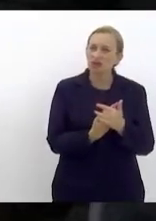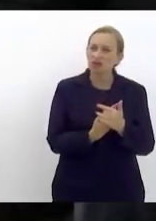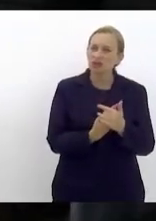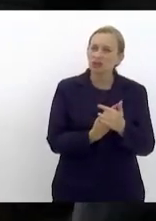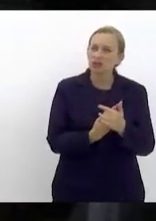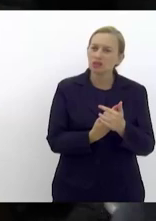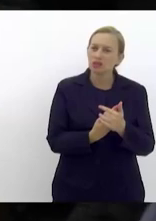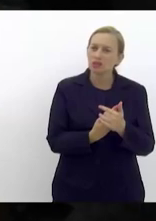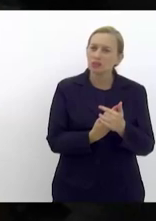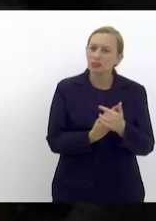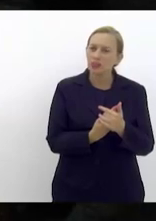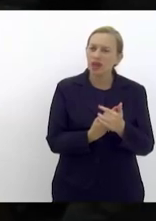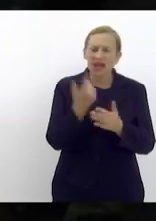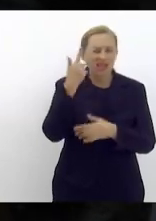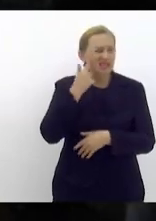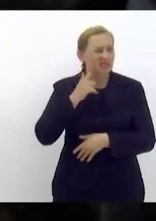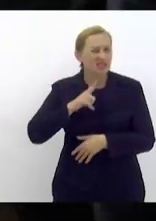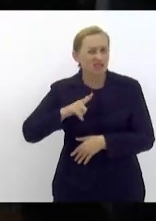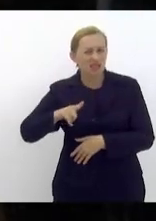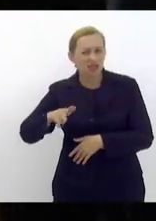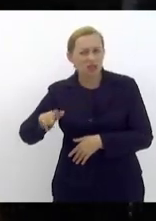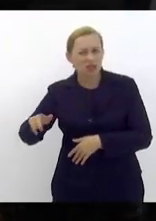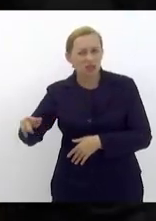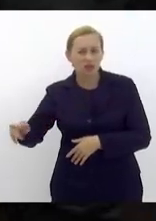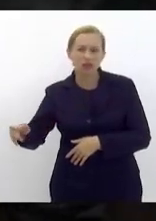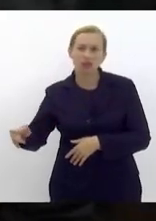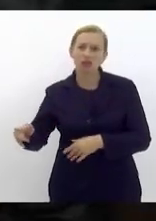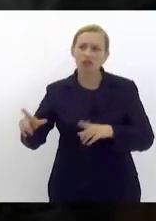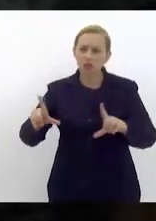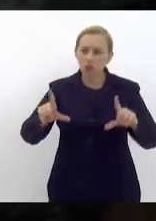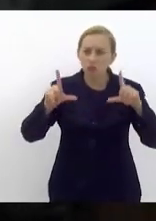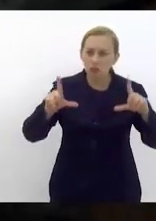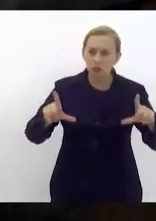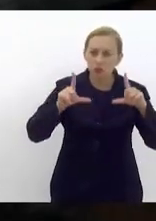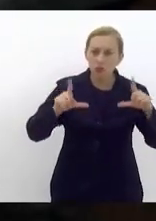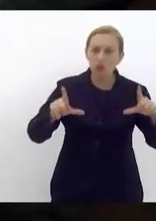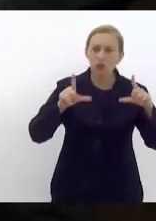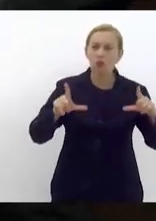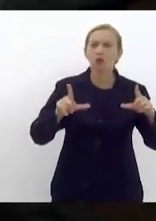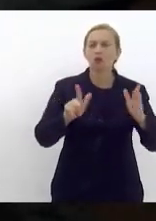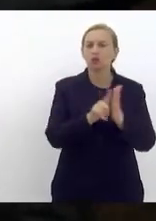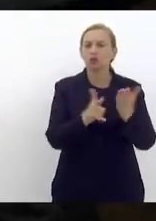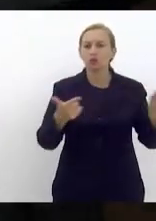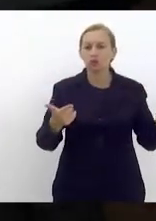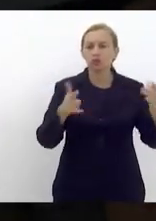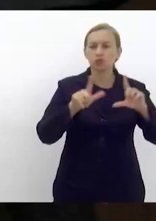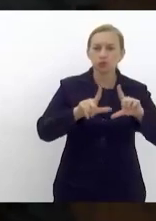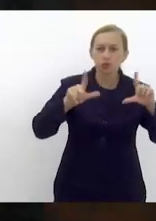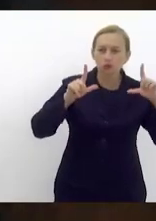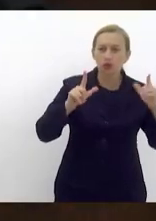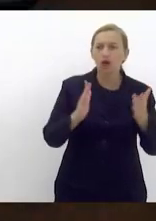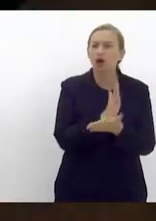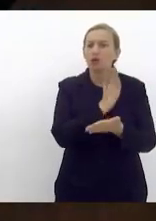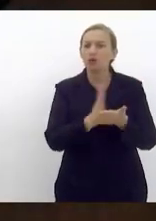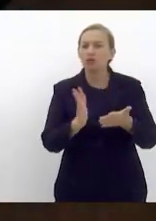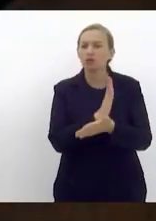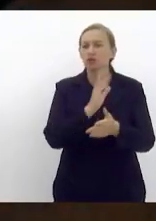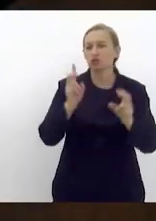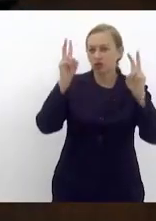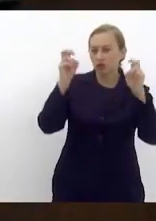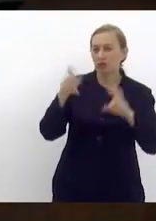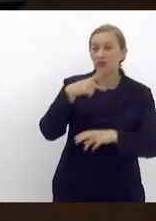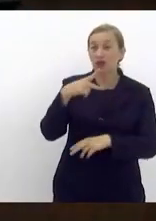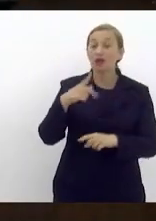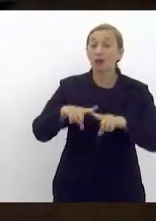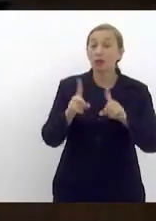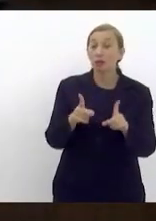passou durante a semana na extrema imprensa, no RJTV, falando de alguns temas, mas justamente